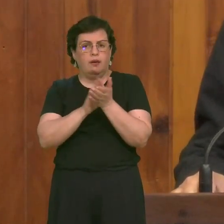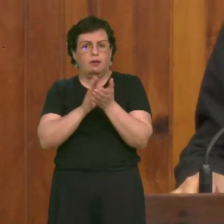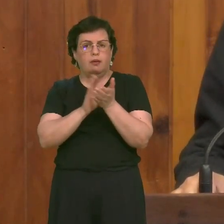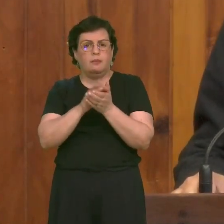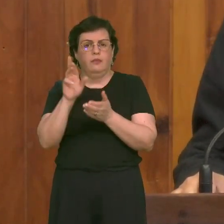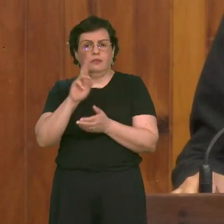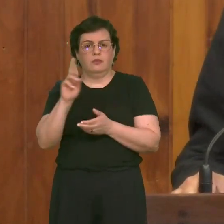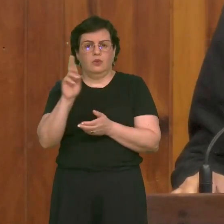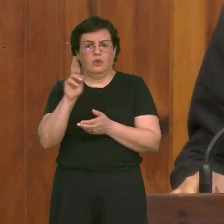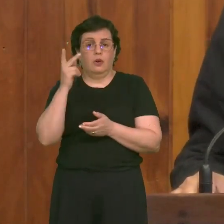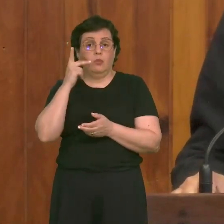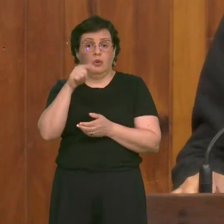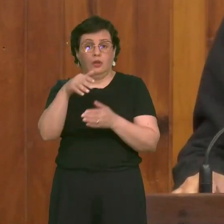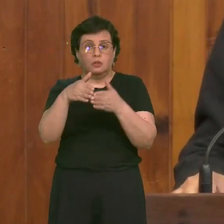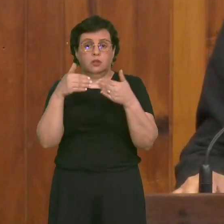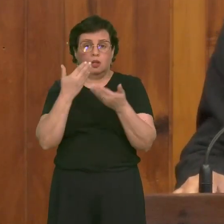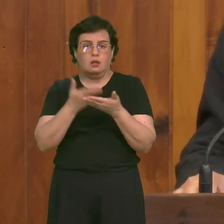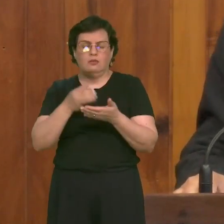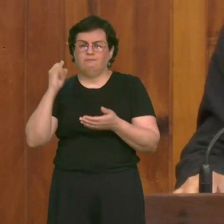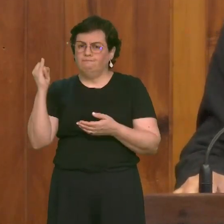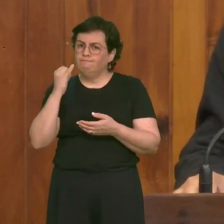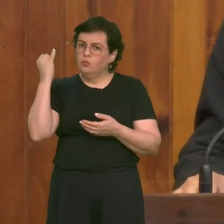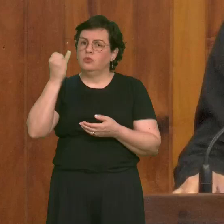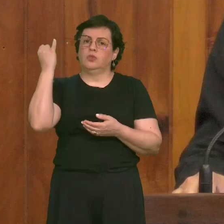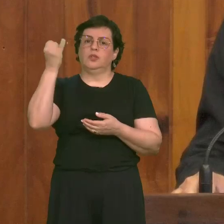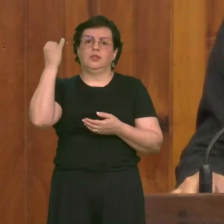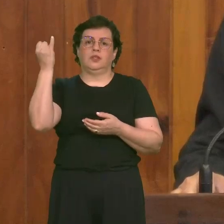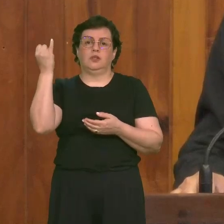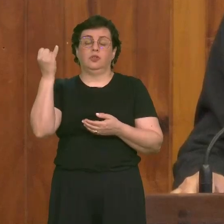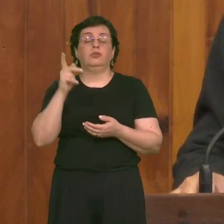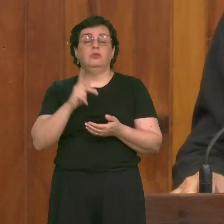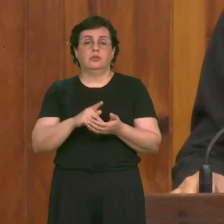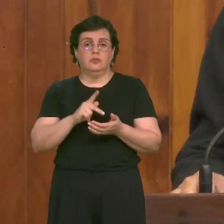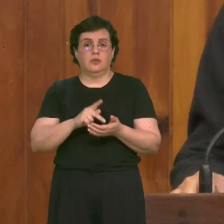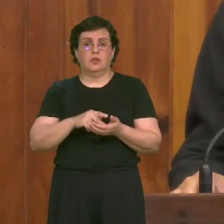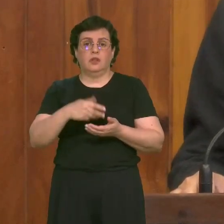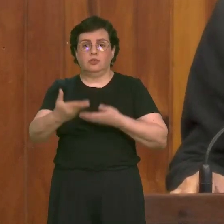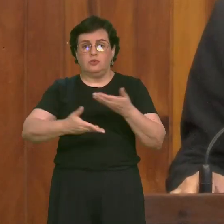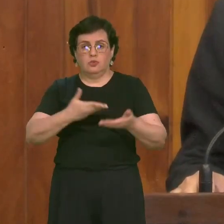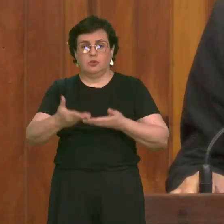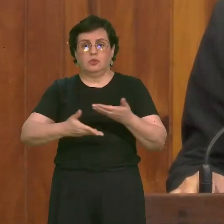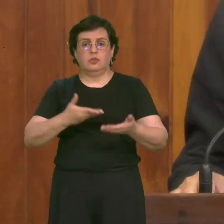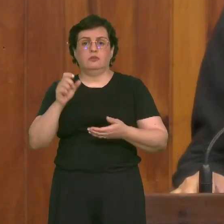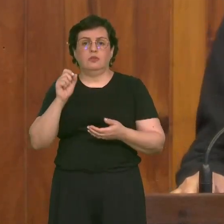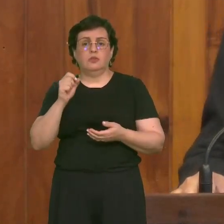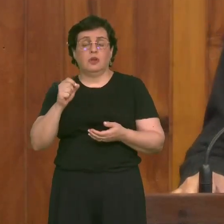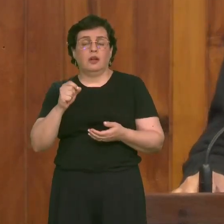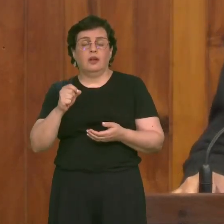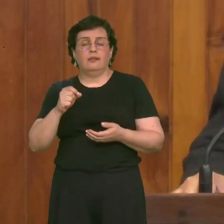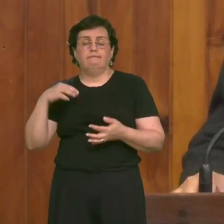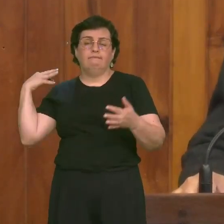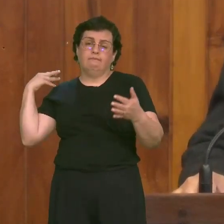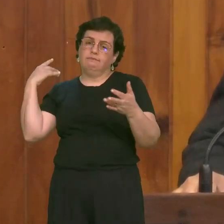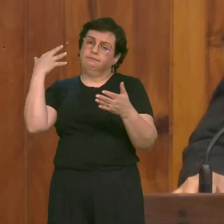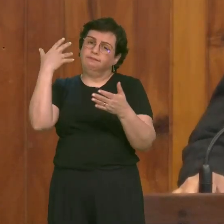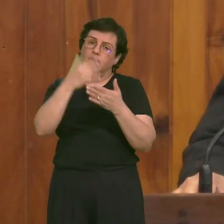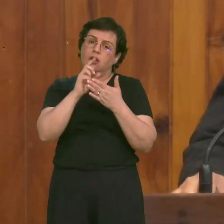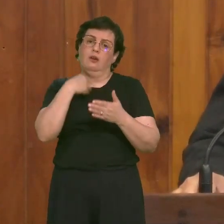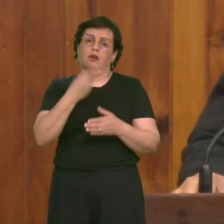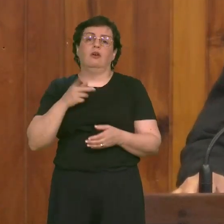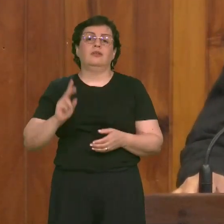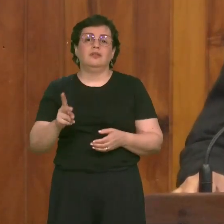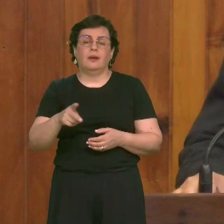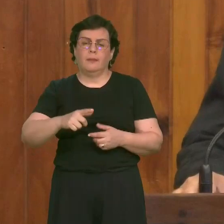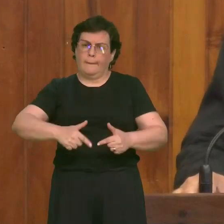Rogerinho pelo requerimento requerimento importante e de fato um serviço que desde o começo nós